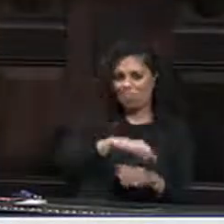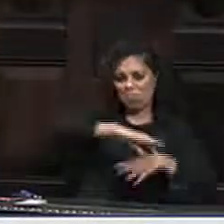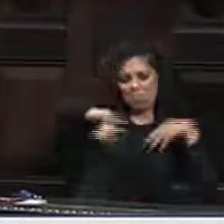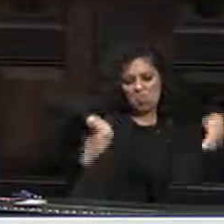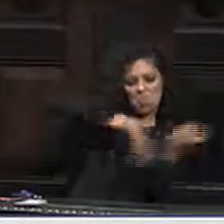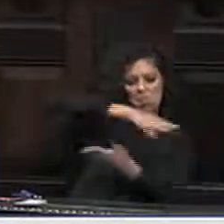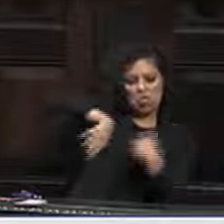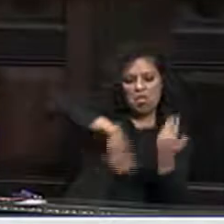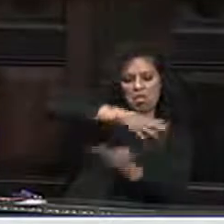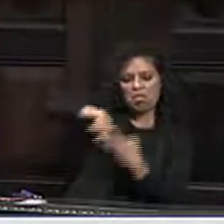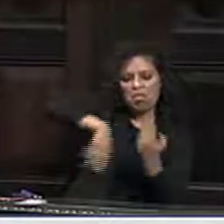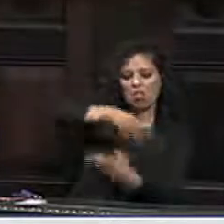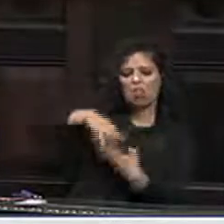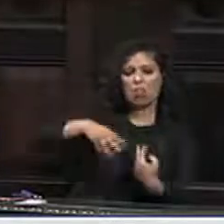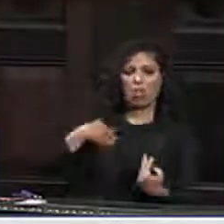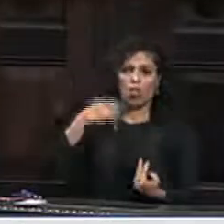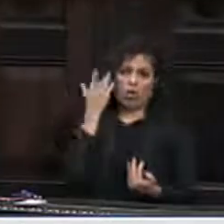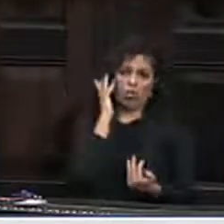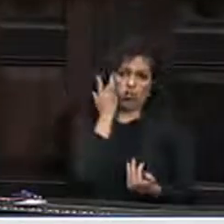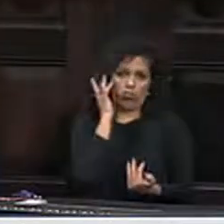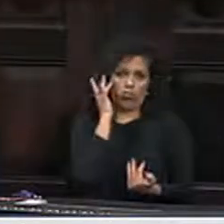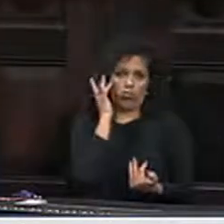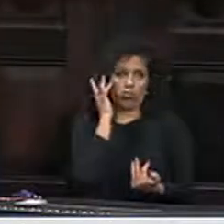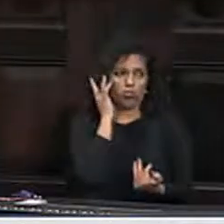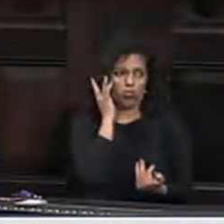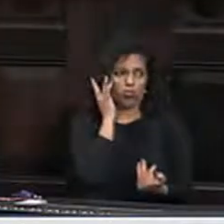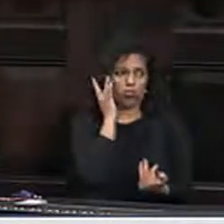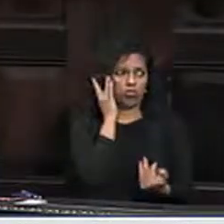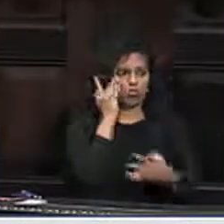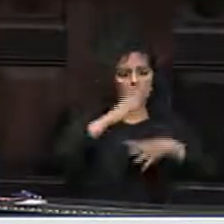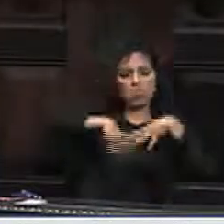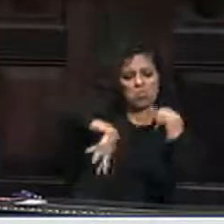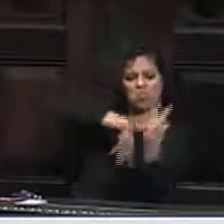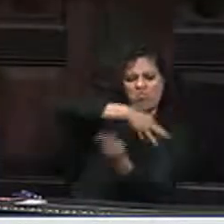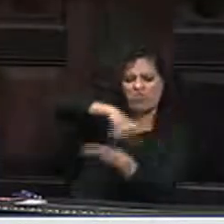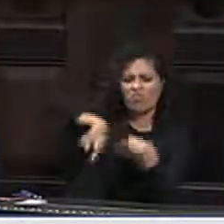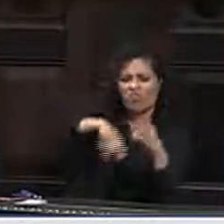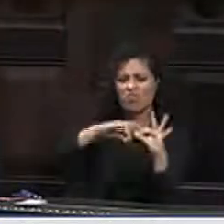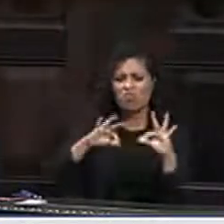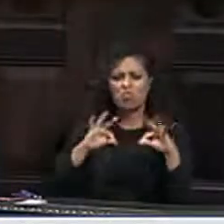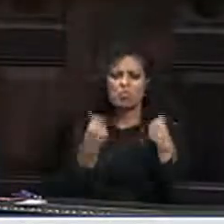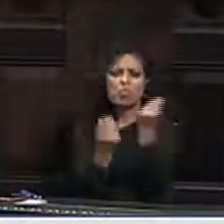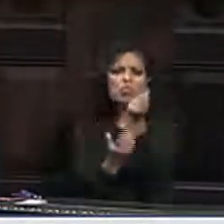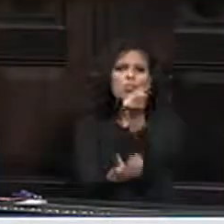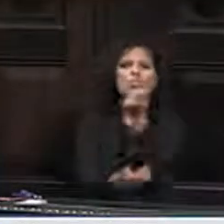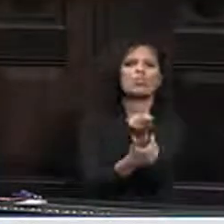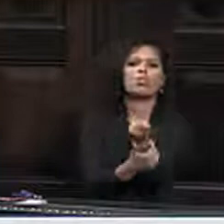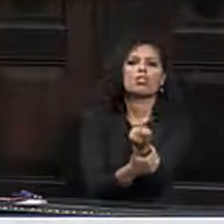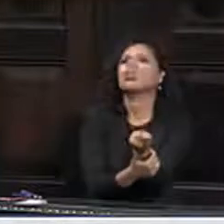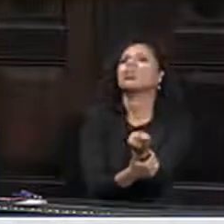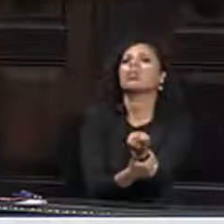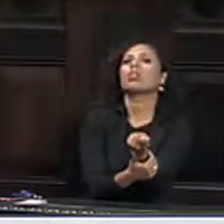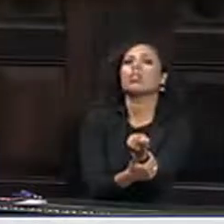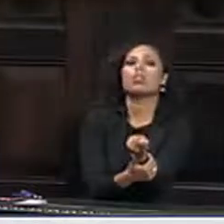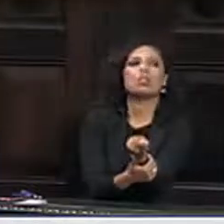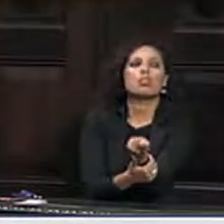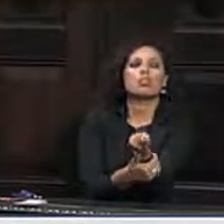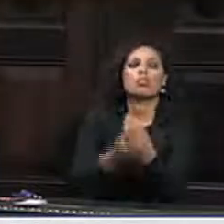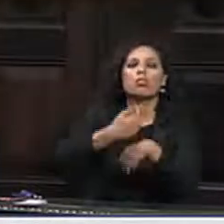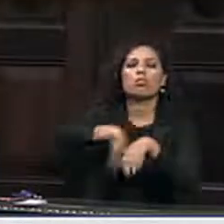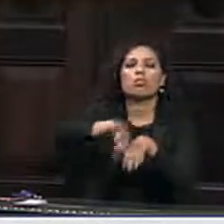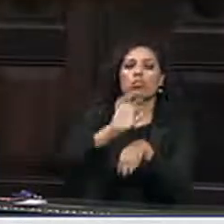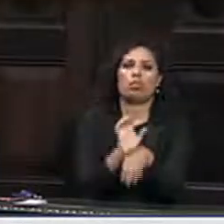desorganizou, no meu entendimento, todo o sistema de segurança pública do